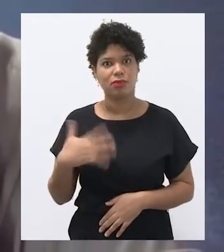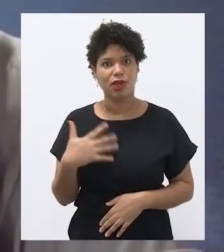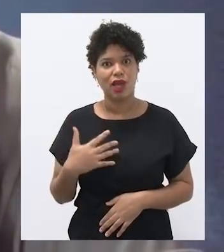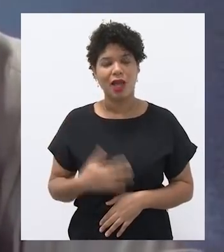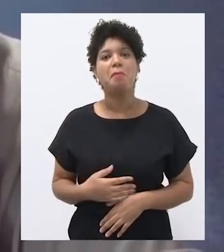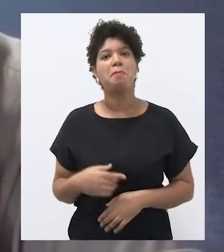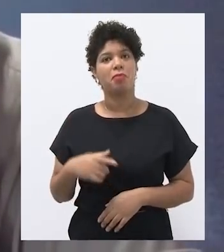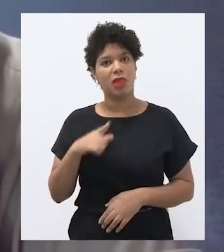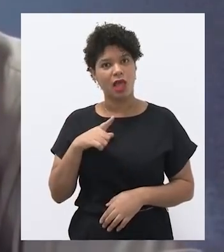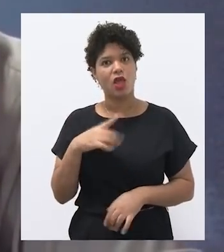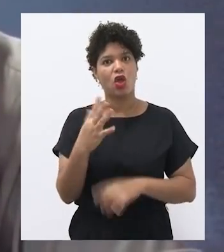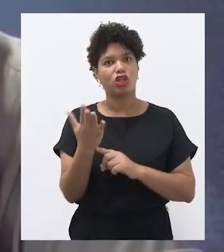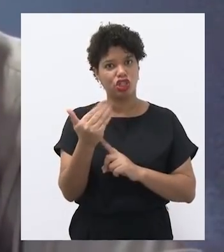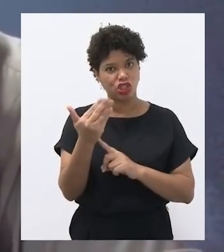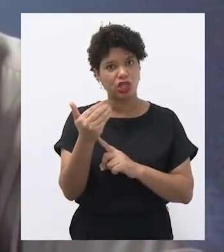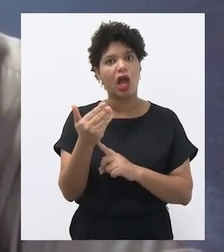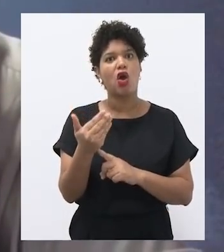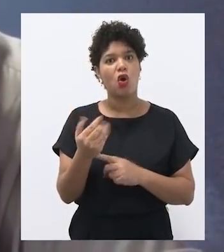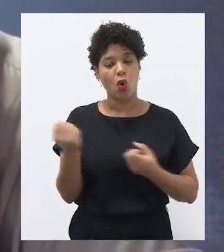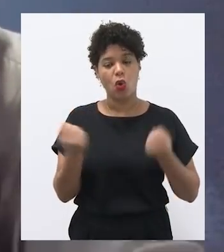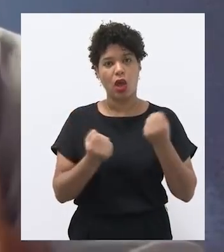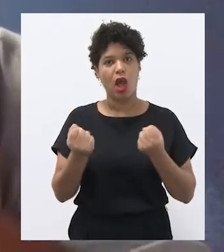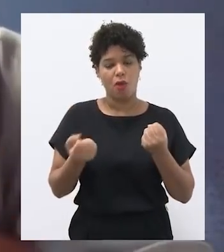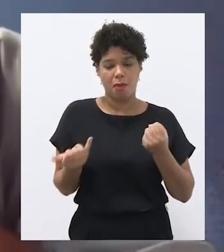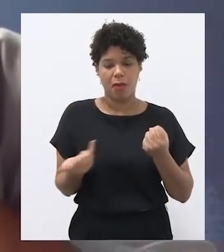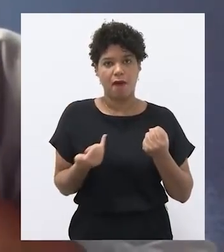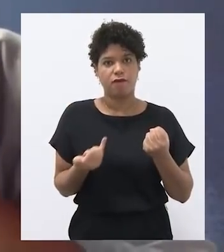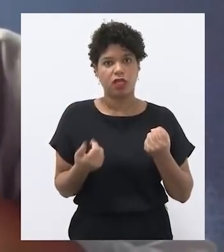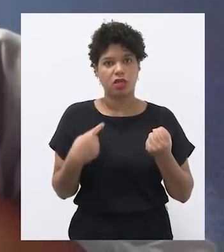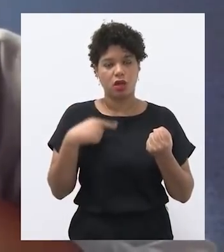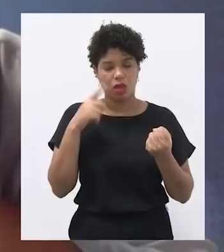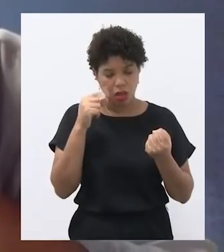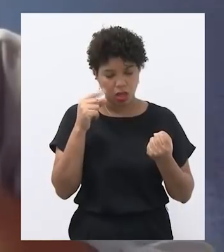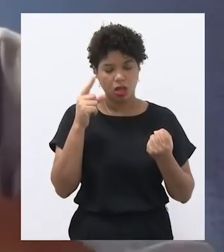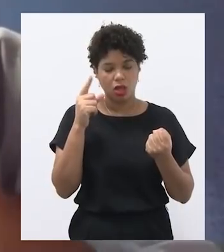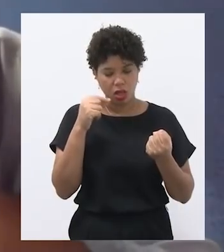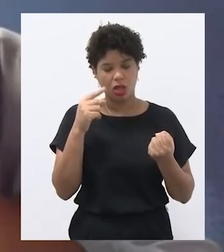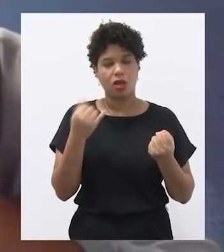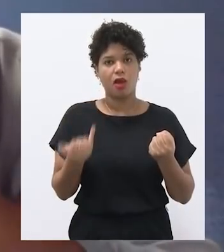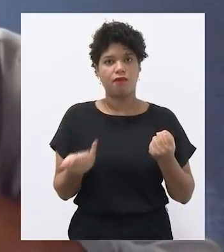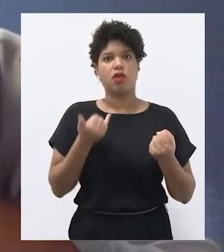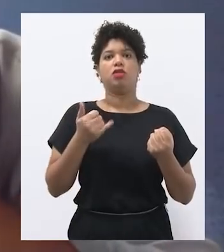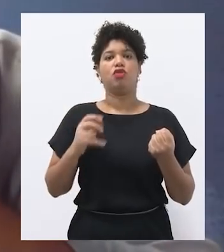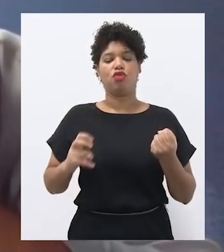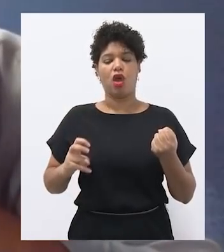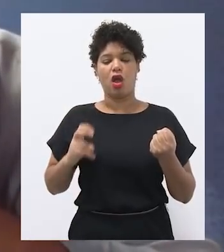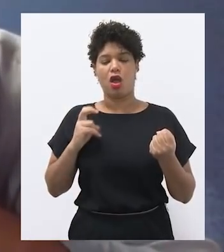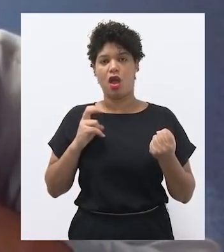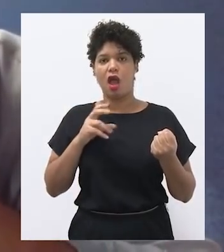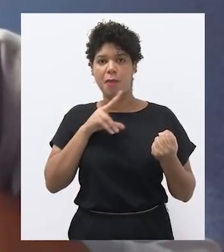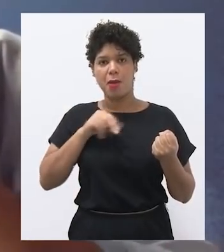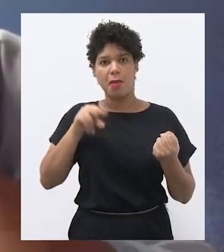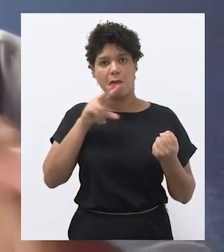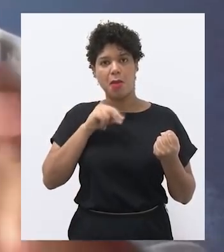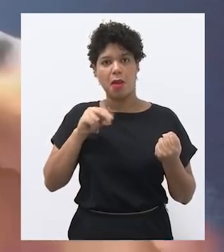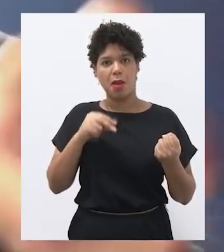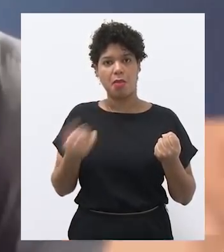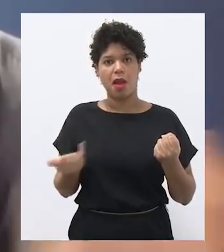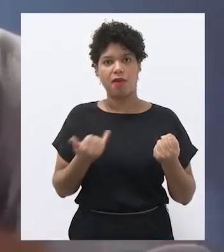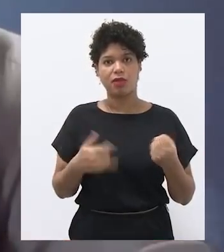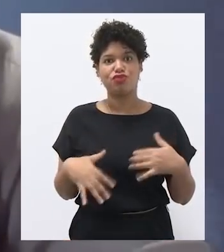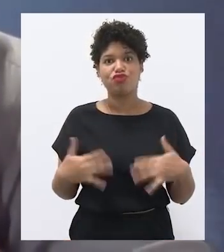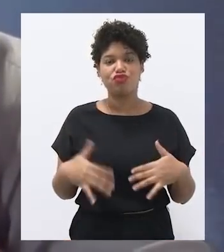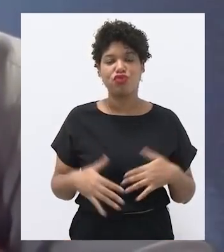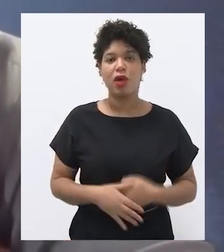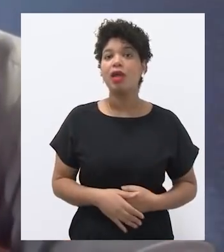está fazendo uma aula por videoconferência? Por que a gente não consegue medir o índice de dispersão dessa sala para saber que